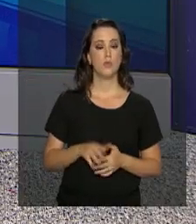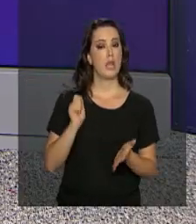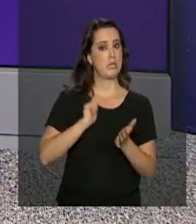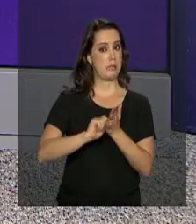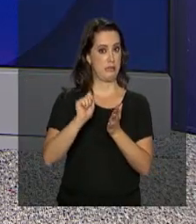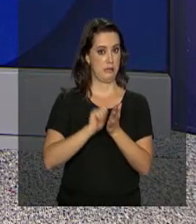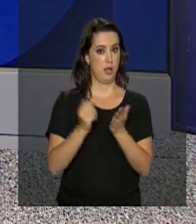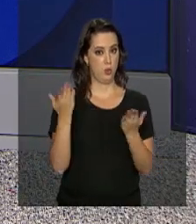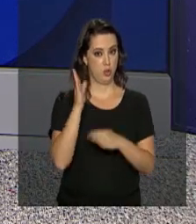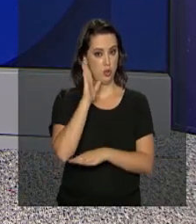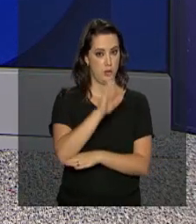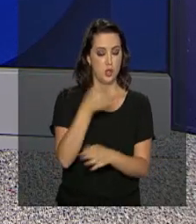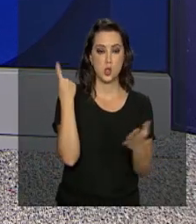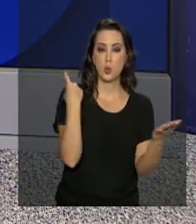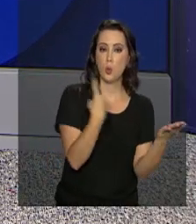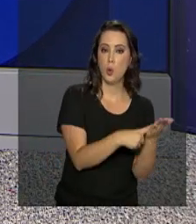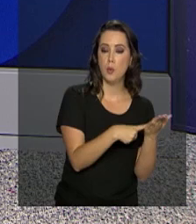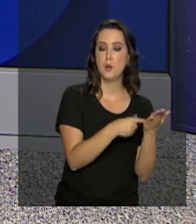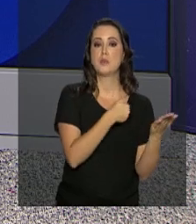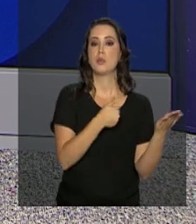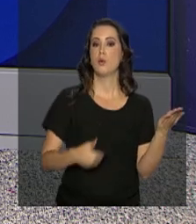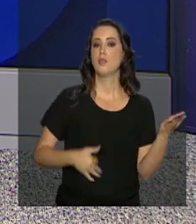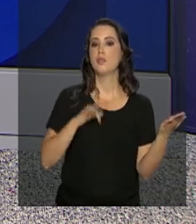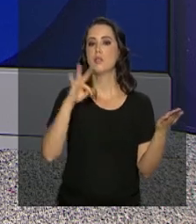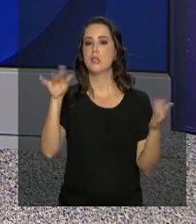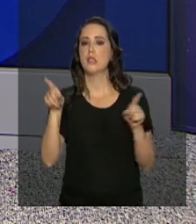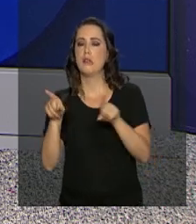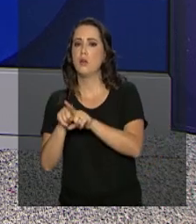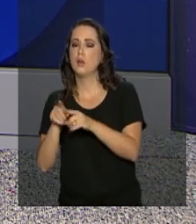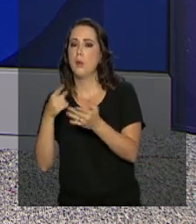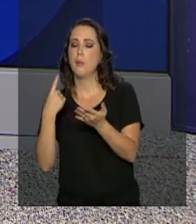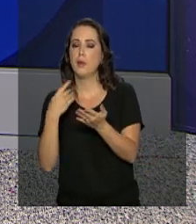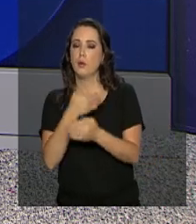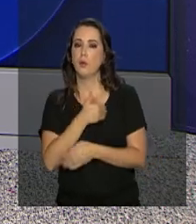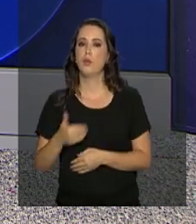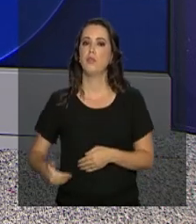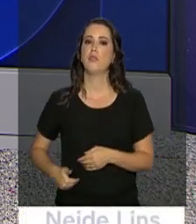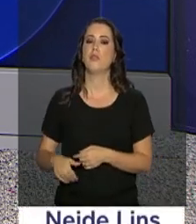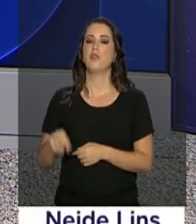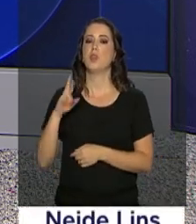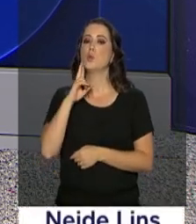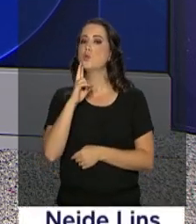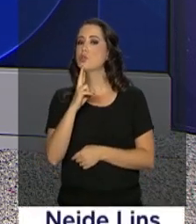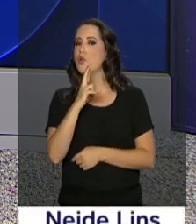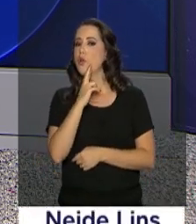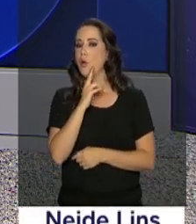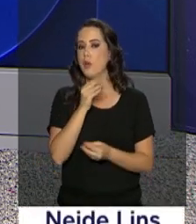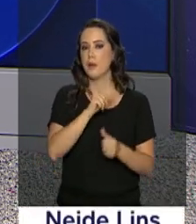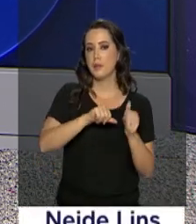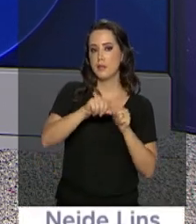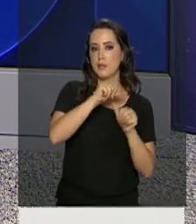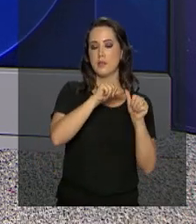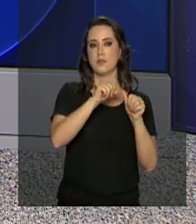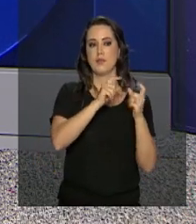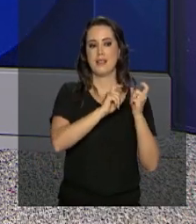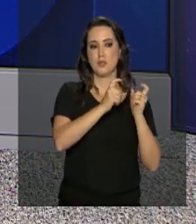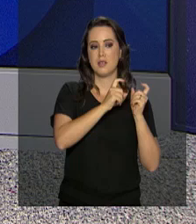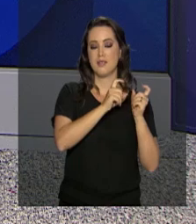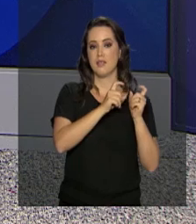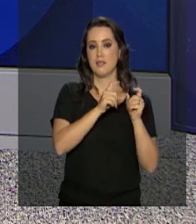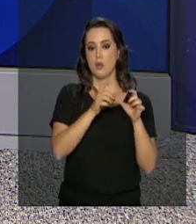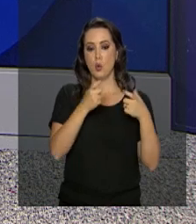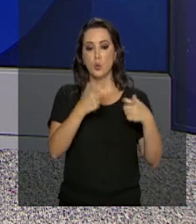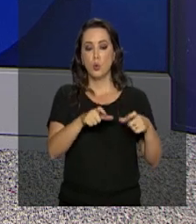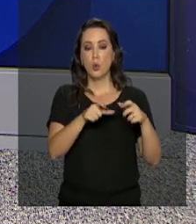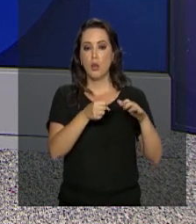assinado na tarde de hoje um acordo entre a união eo governo do estado de roraima para transferência ao governo federal da gestão do sistema prisional